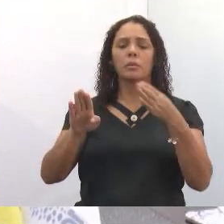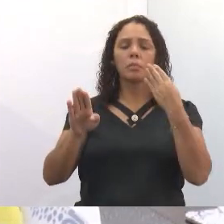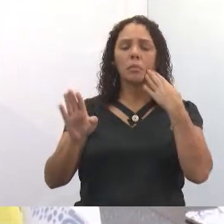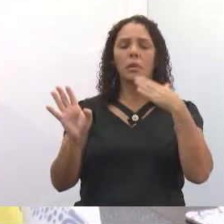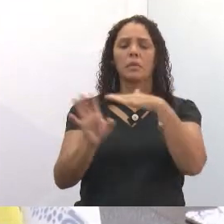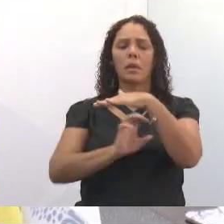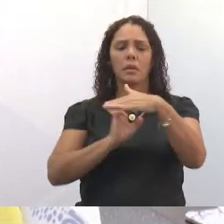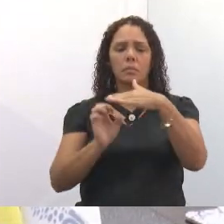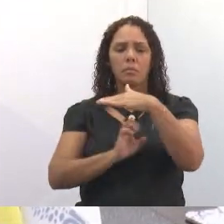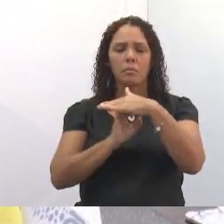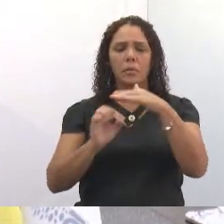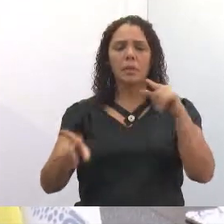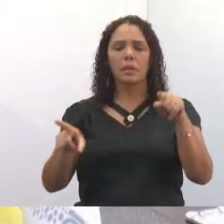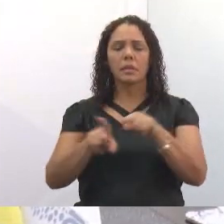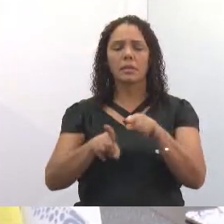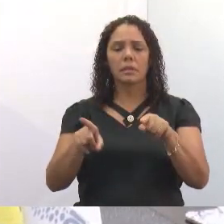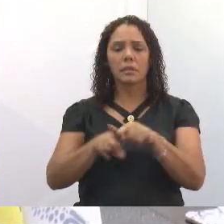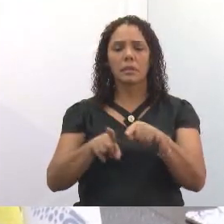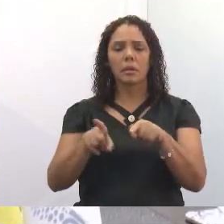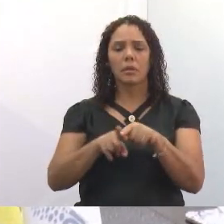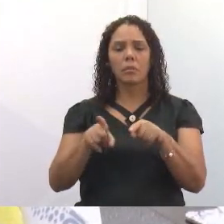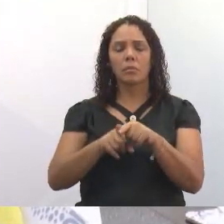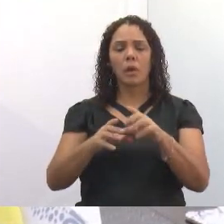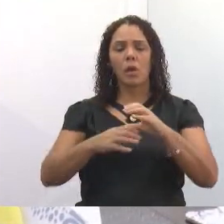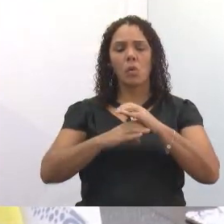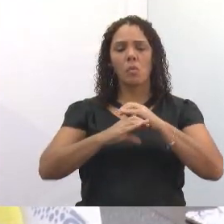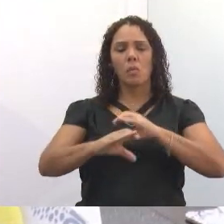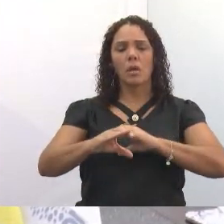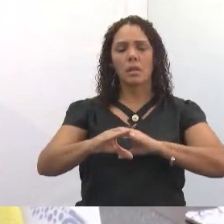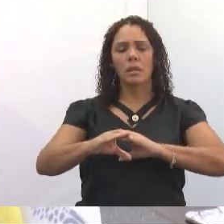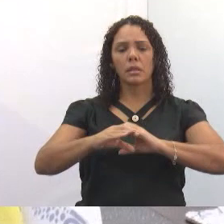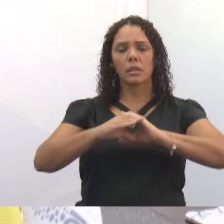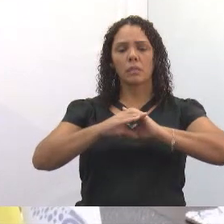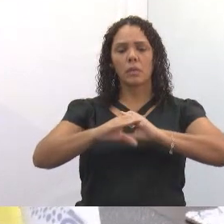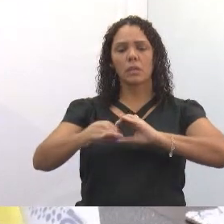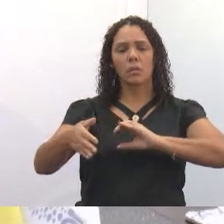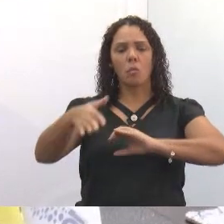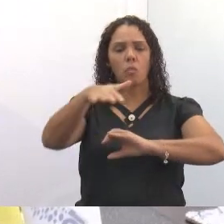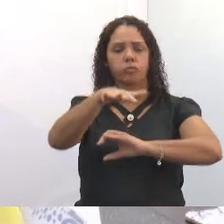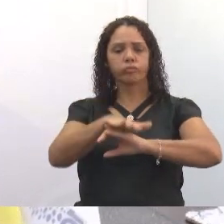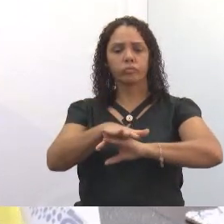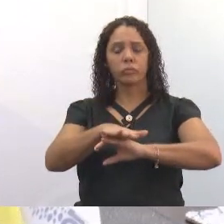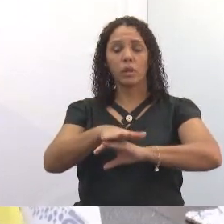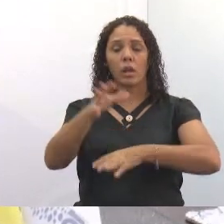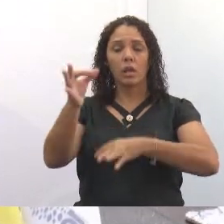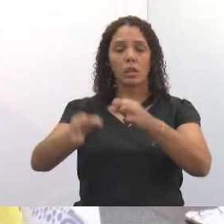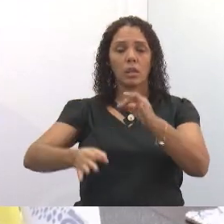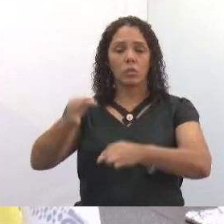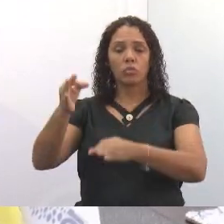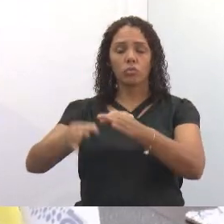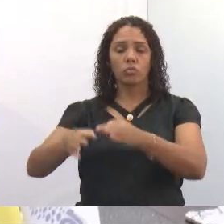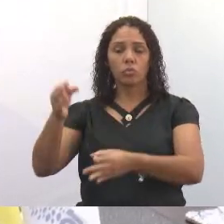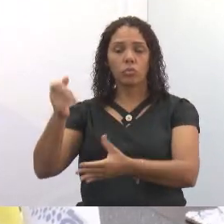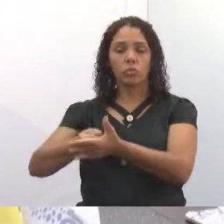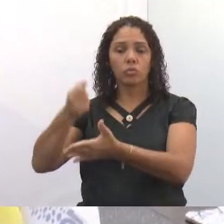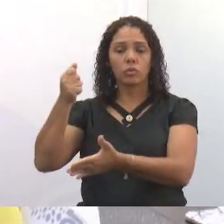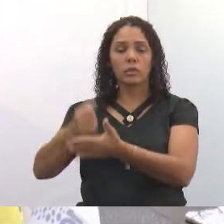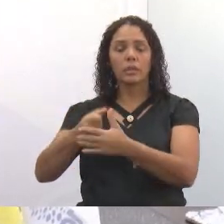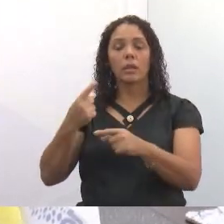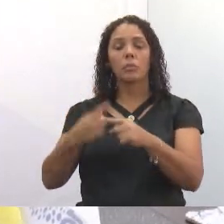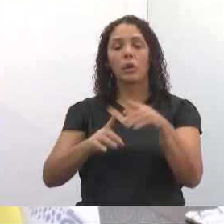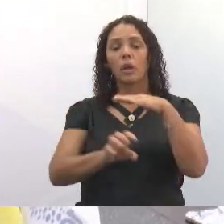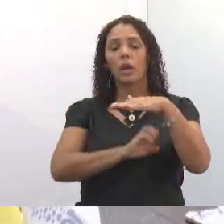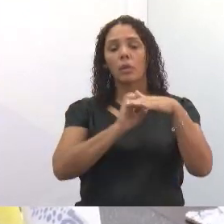manilhas tudo enterradas. E, segundo informações, está na justiça a empresa, porque a empresa